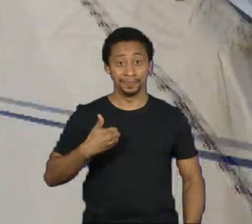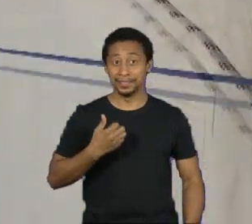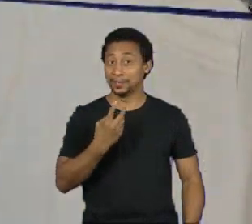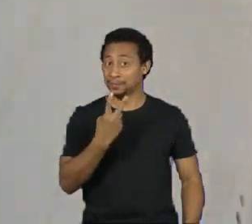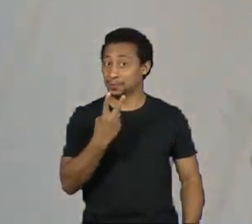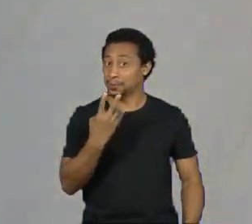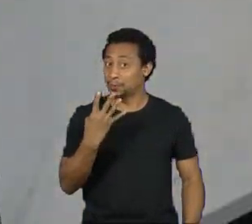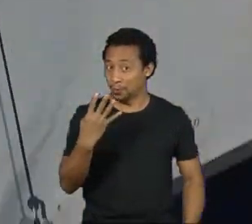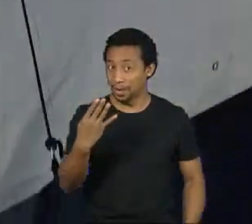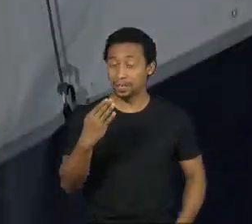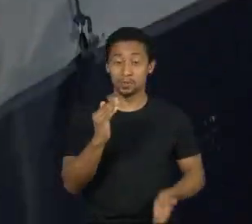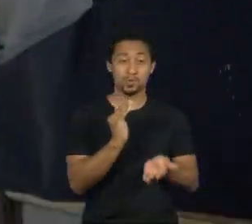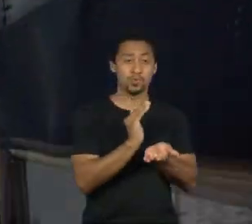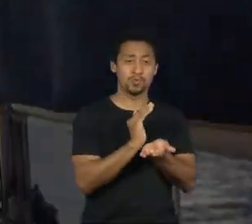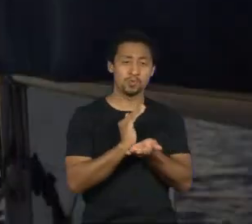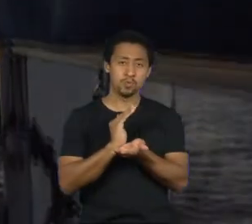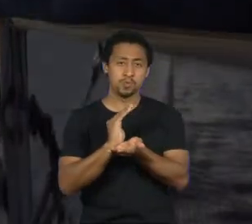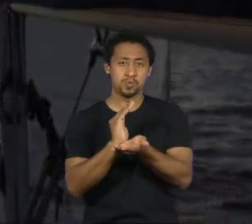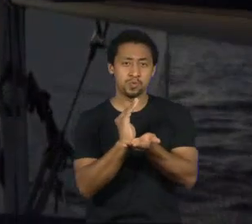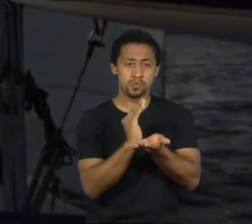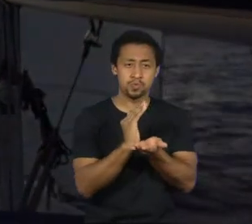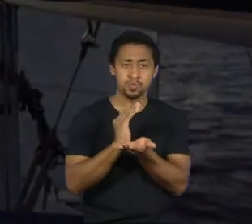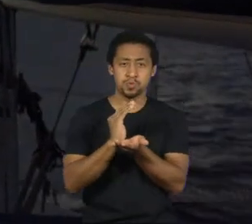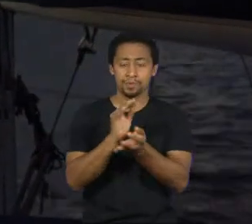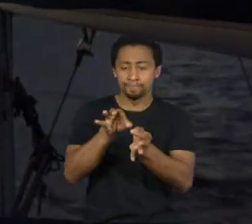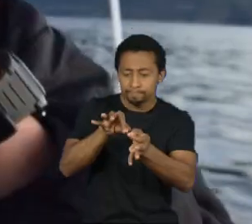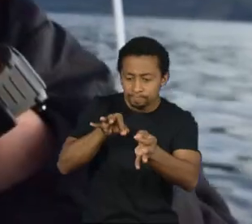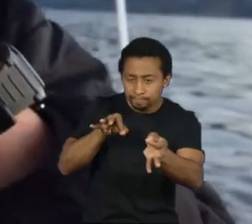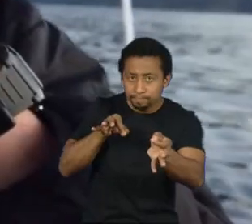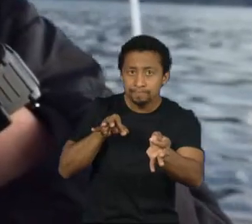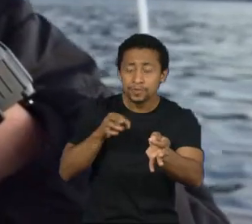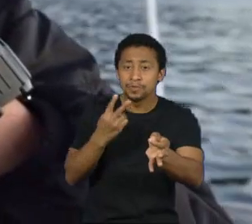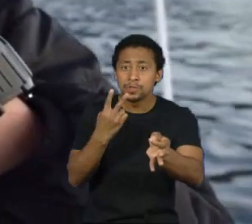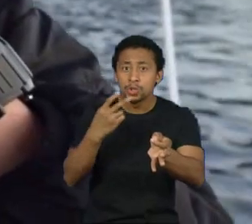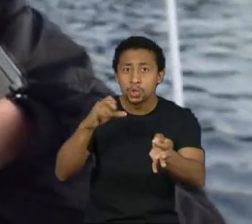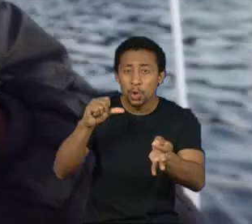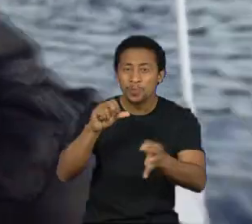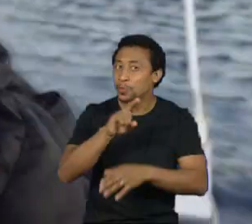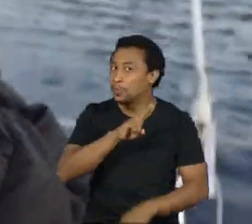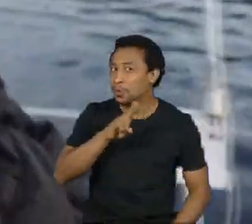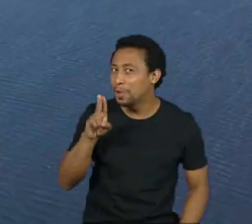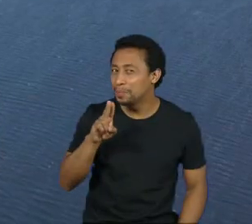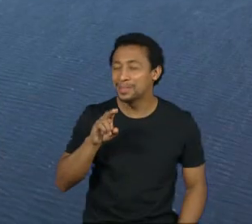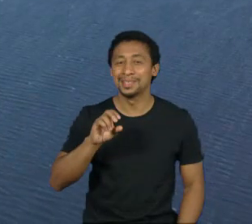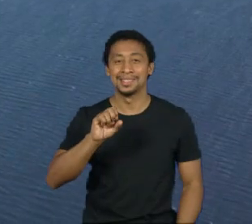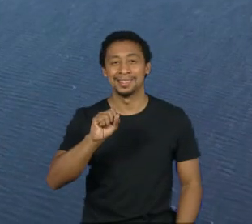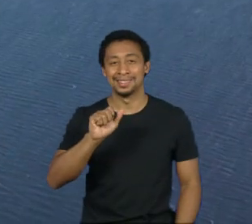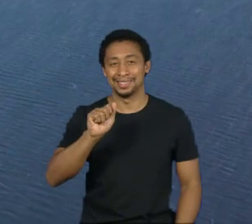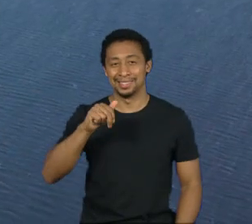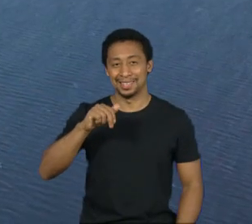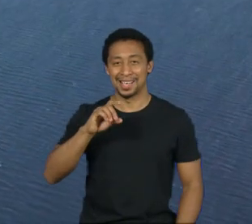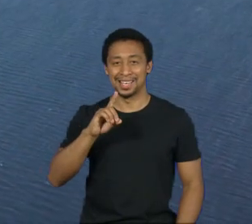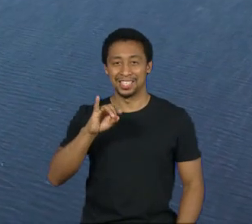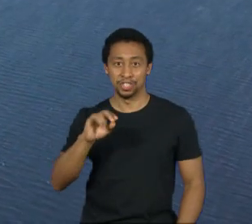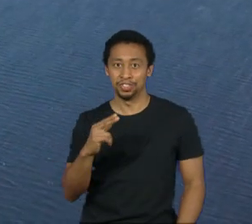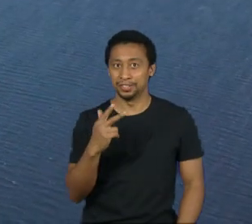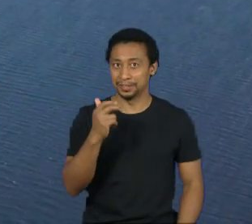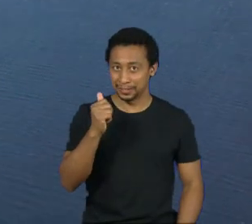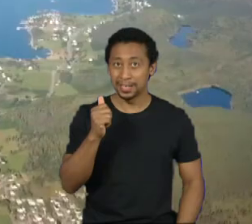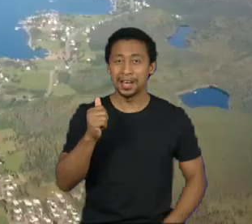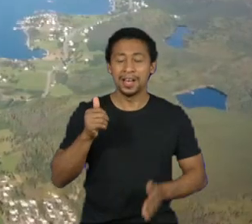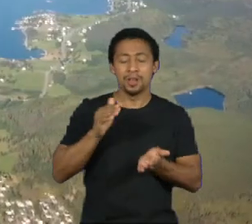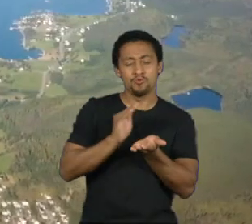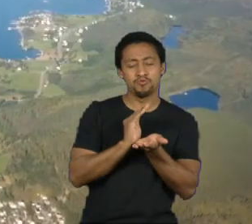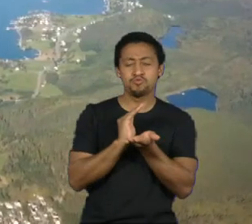de apenas 8 metros, de nome Sardinha, a arquiteta naval Tamara Klink saiu da França e atravessou o